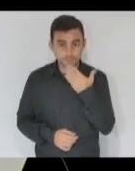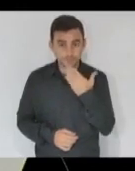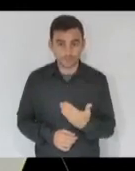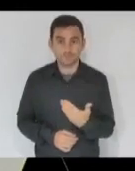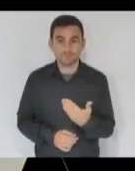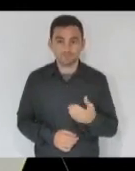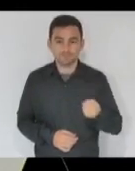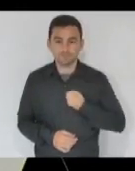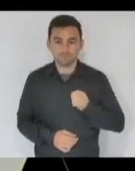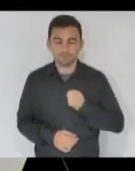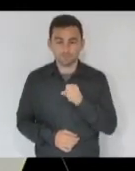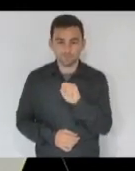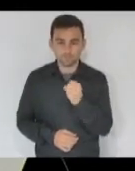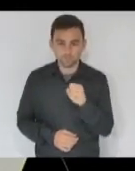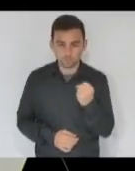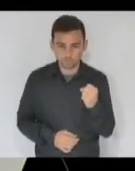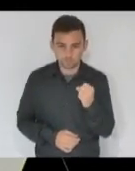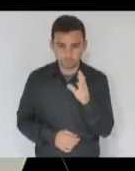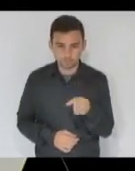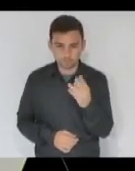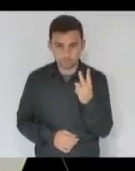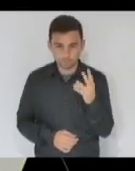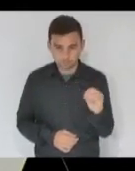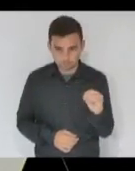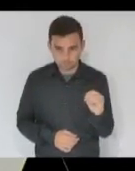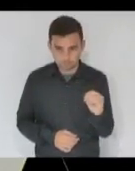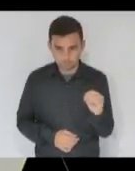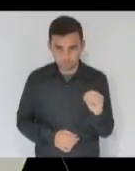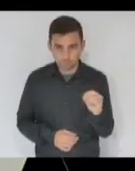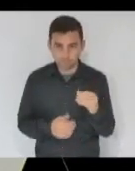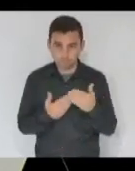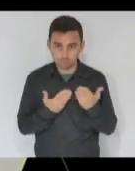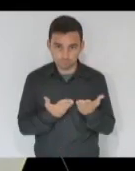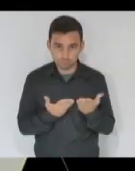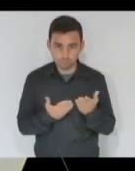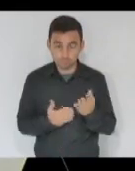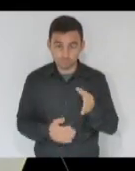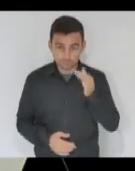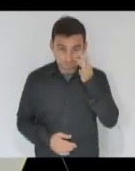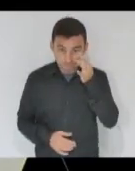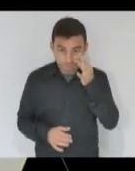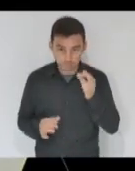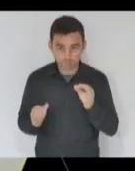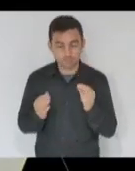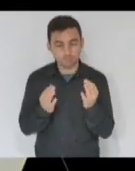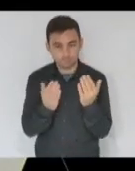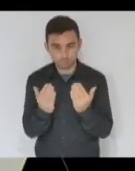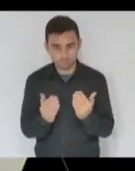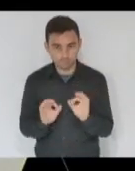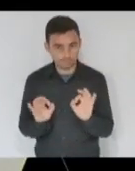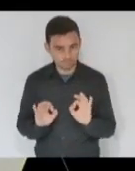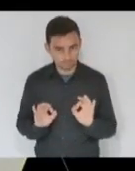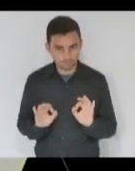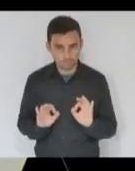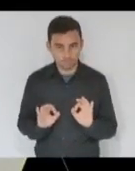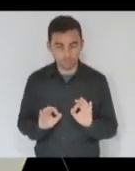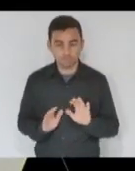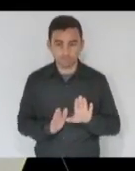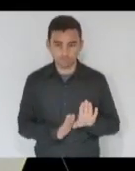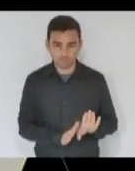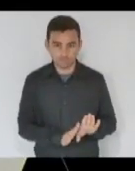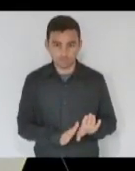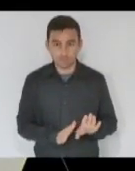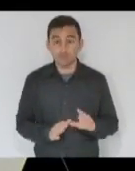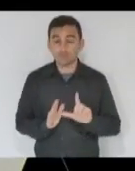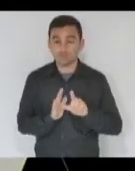número 88 2020 deixou de ser apreciado. Na sequência, o senhor presidente,